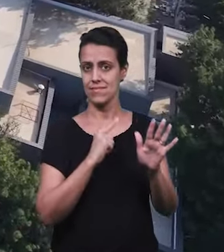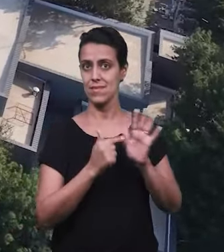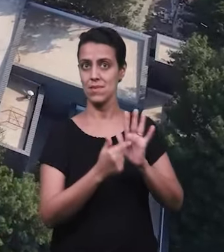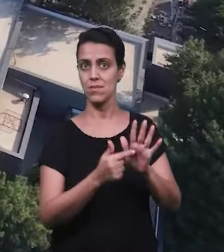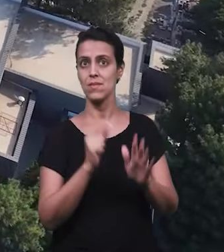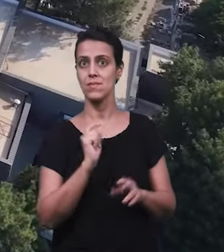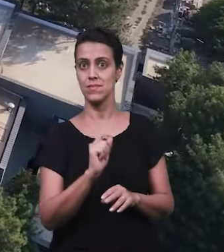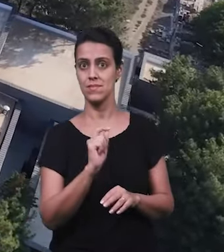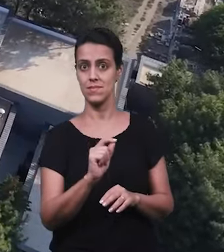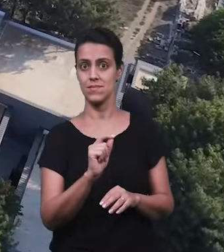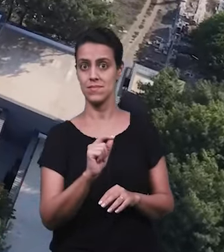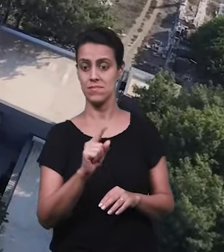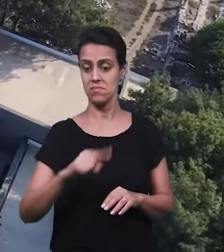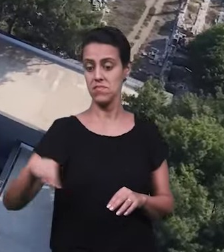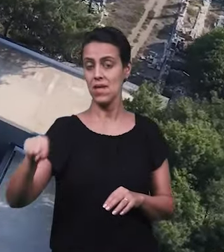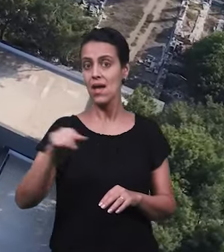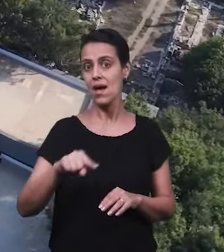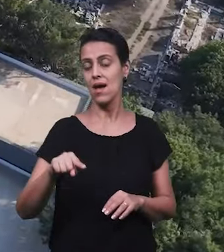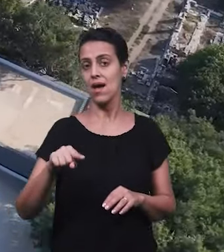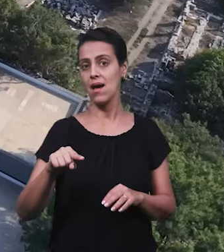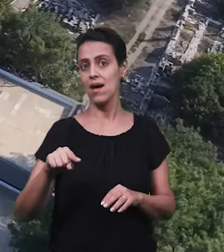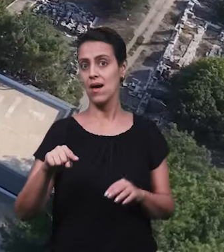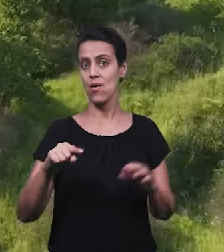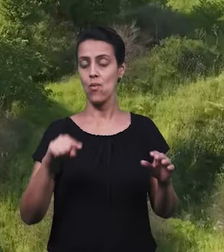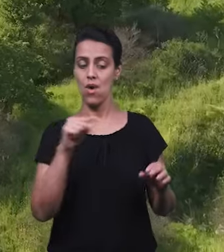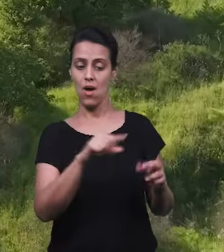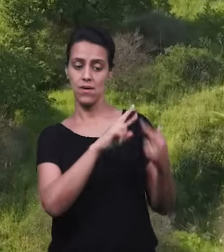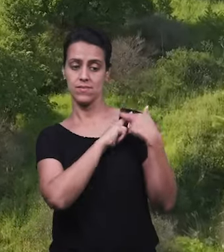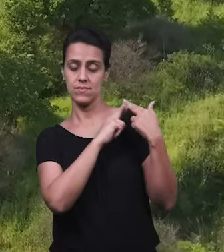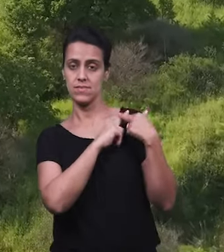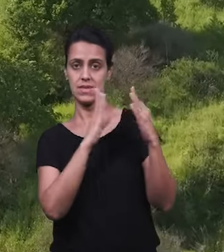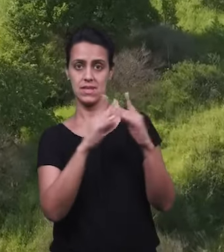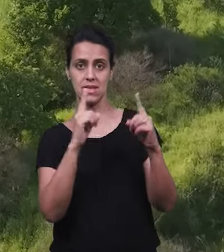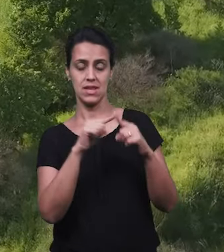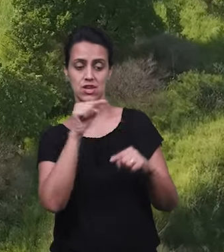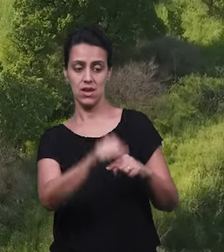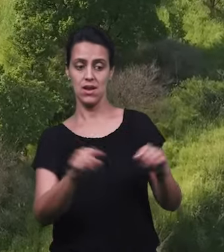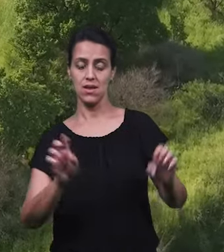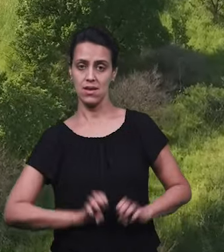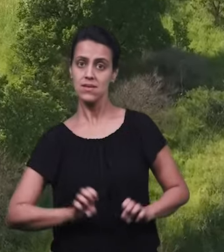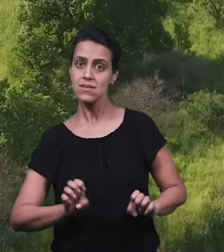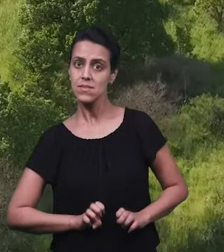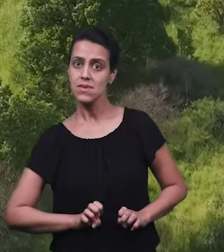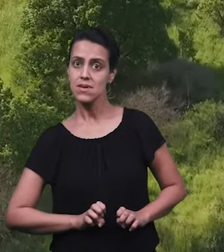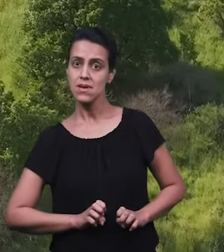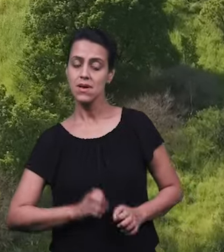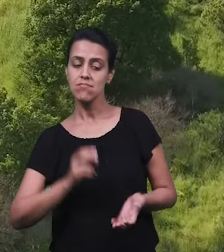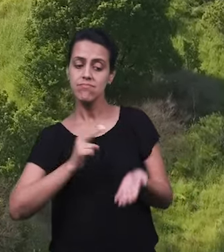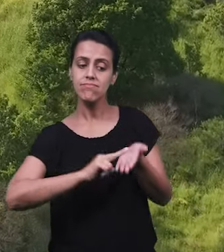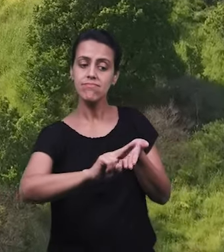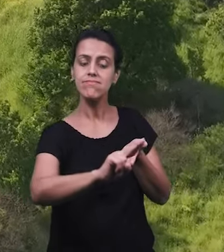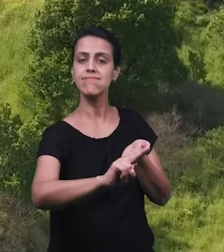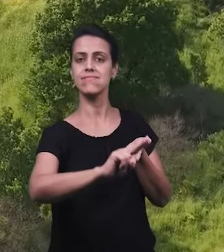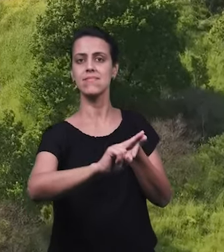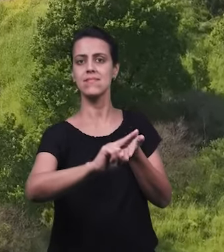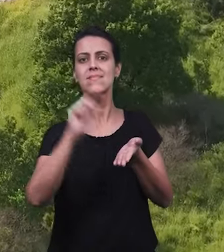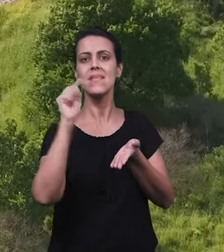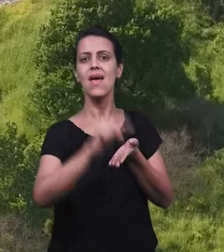assim: e ao anjo da igreja que está em Esmirna, escreve. Então, esse anjo da igreja é